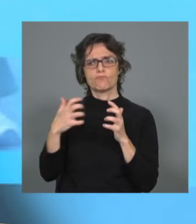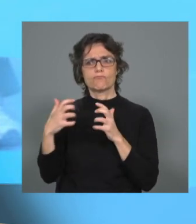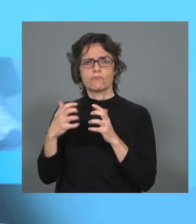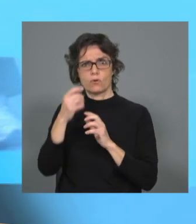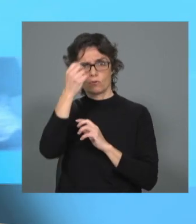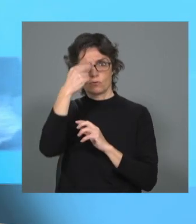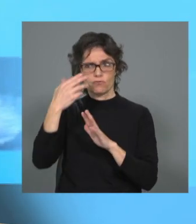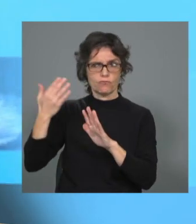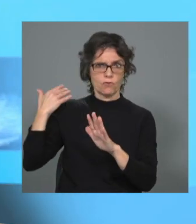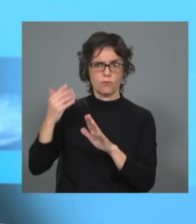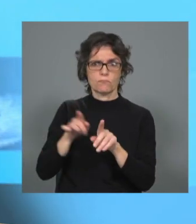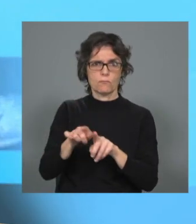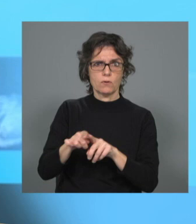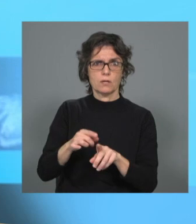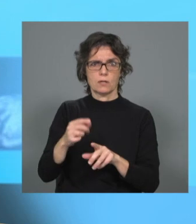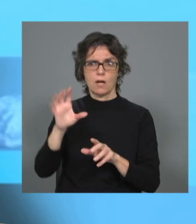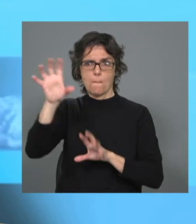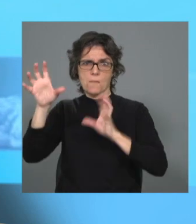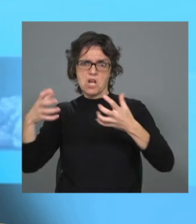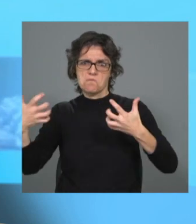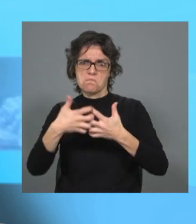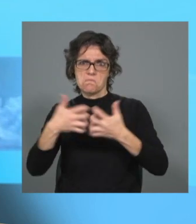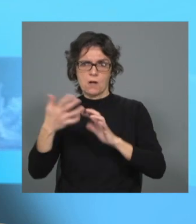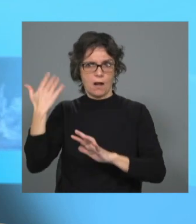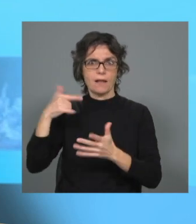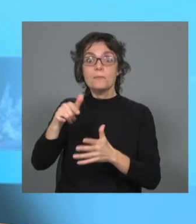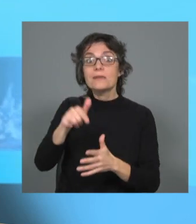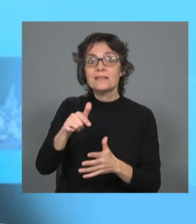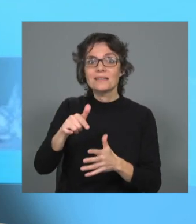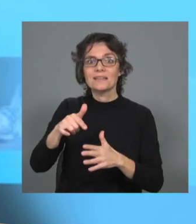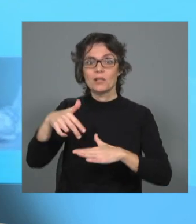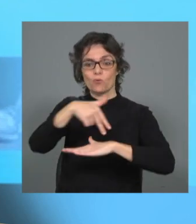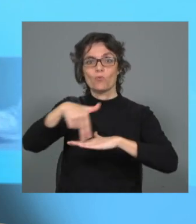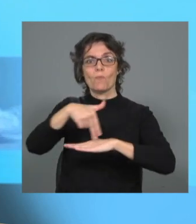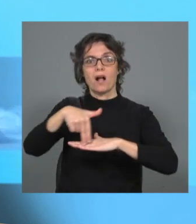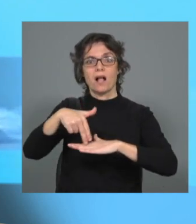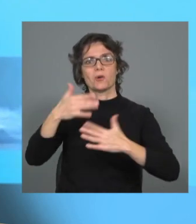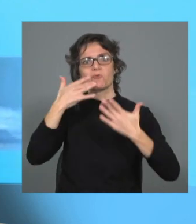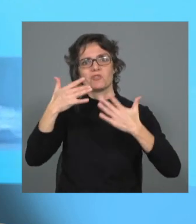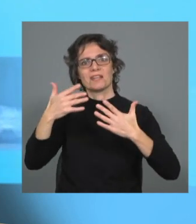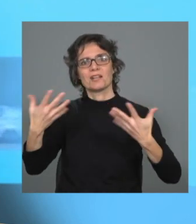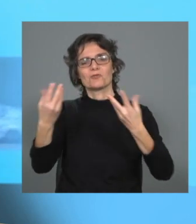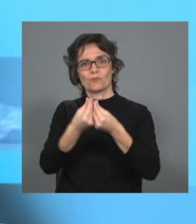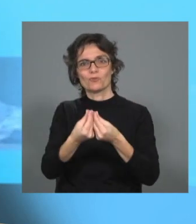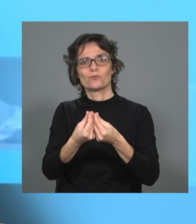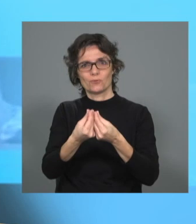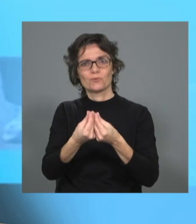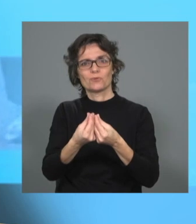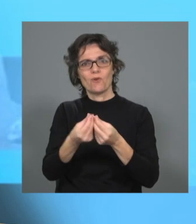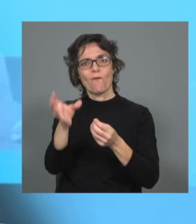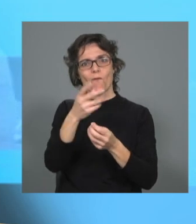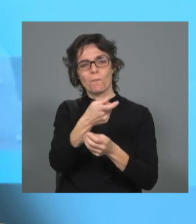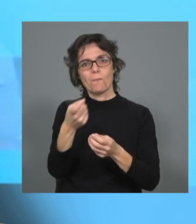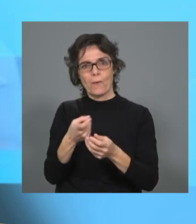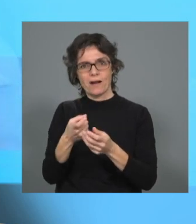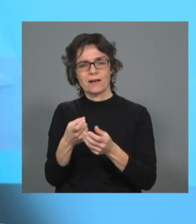países que se degladiam e ali partilham o palco, não é? E descobrem uma forma pacífica de